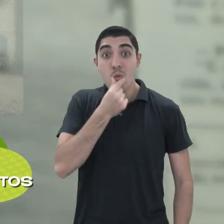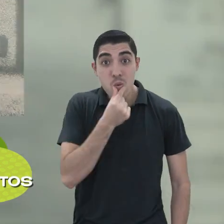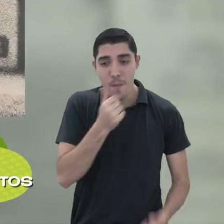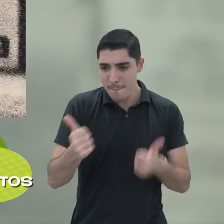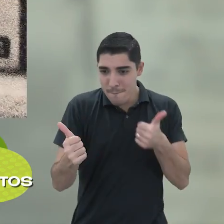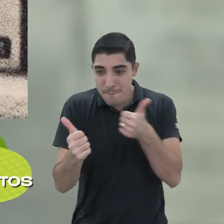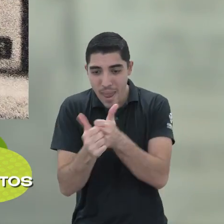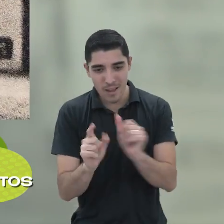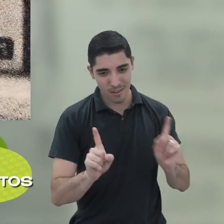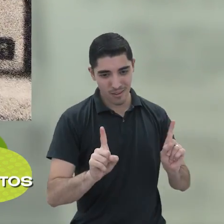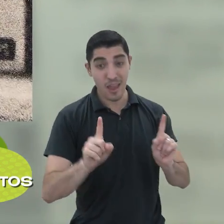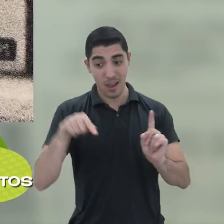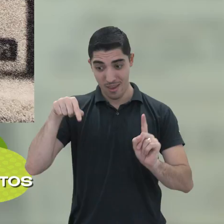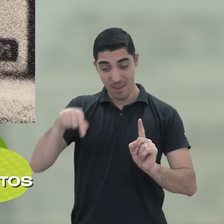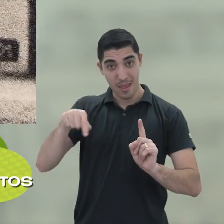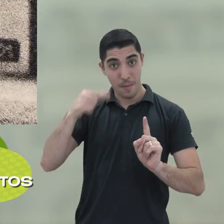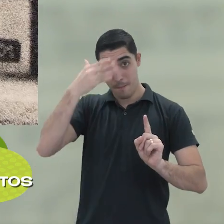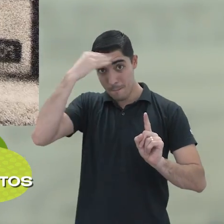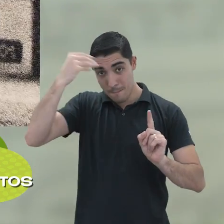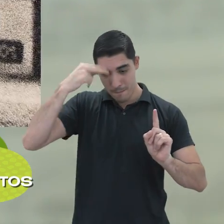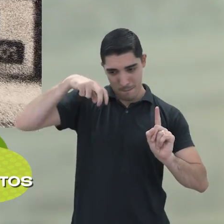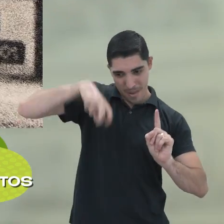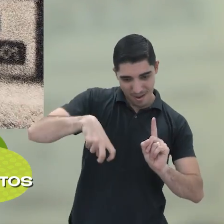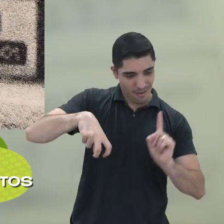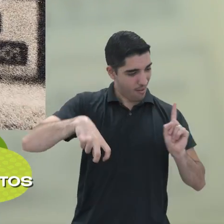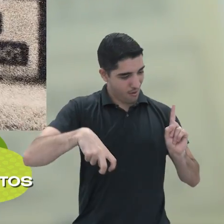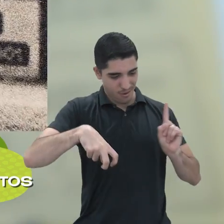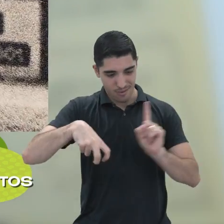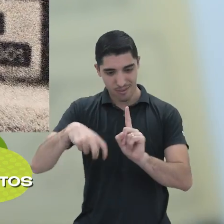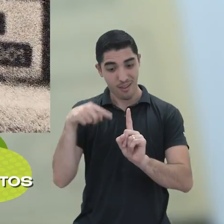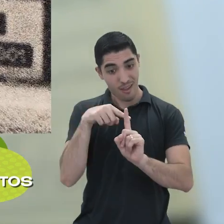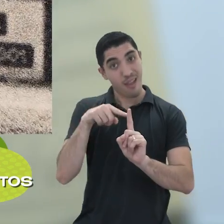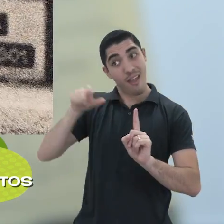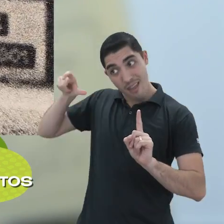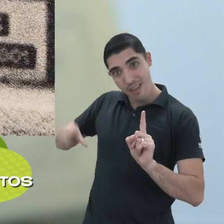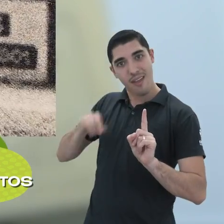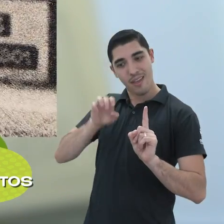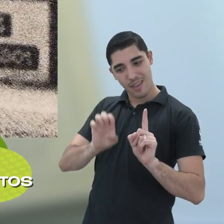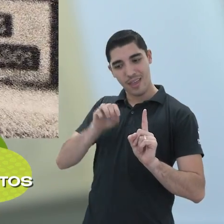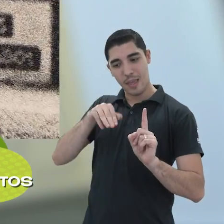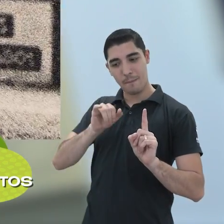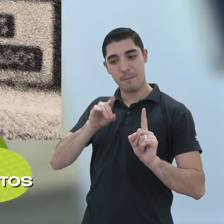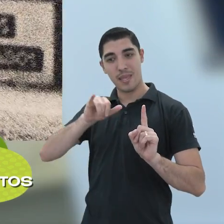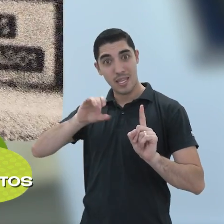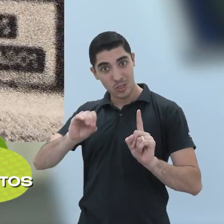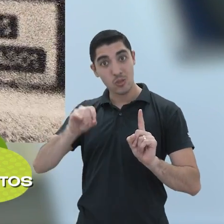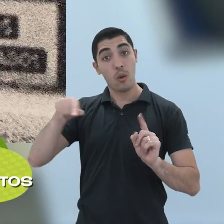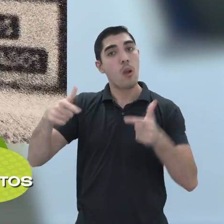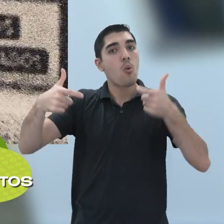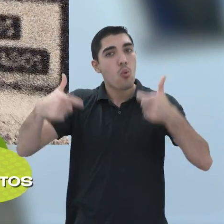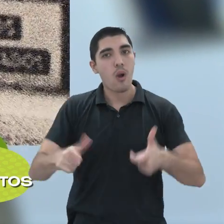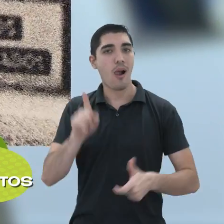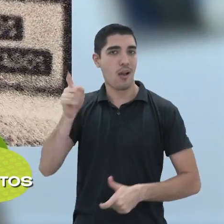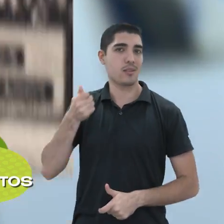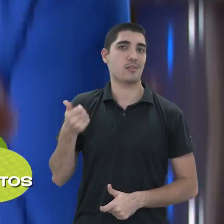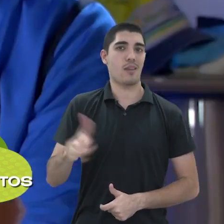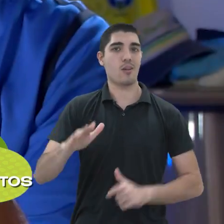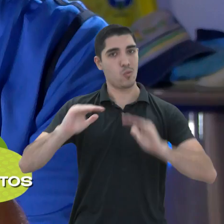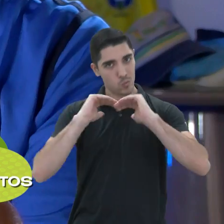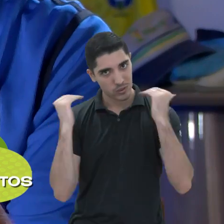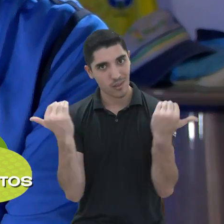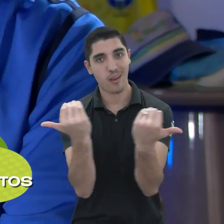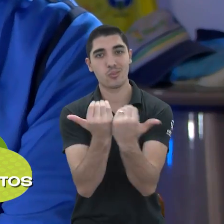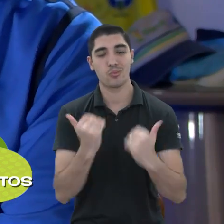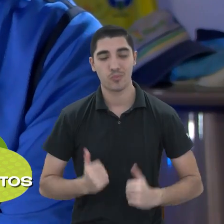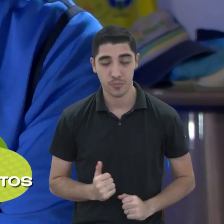perto a famosa cena em que o rei do futebol se ajoelha em sinal de agradecimento no centro do gramado da Vila Belmiro.